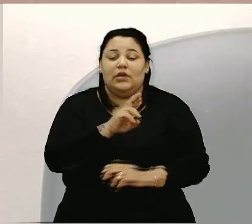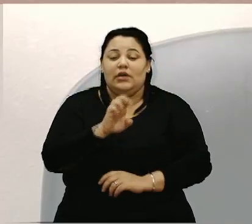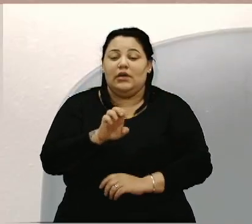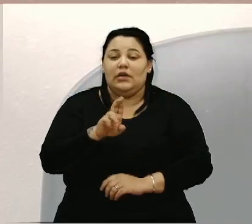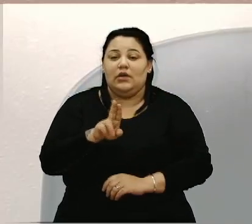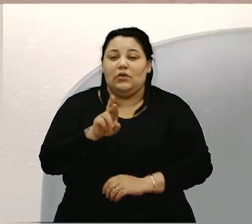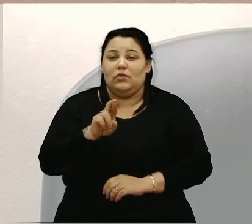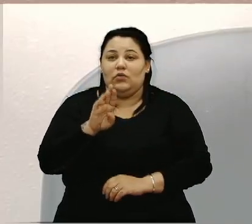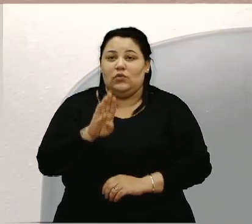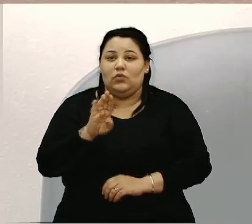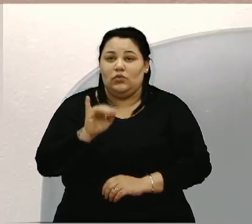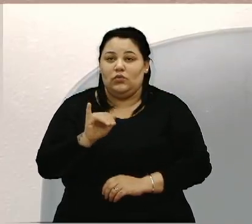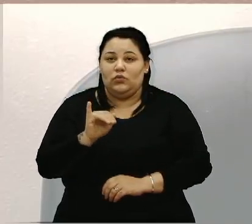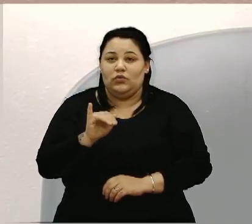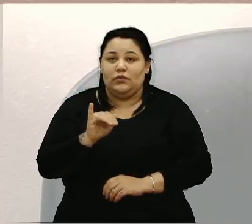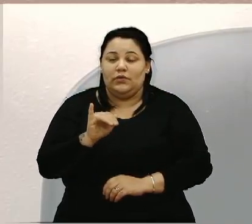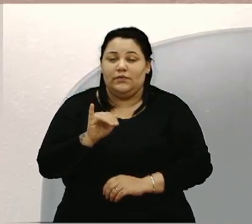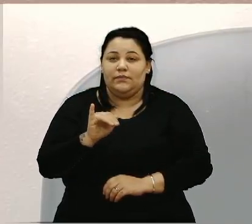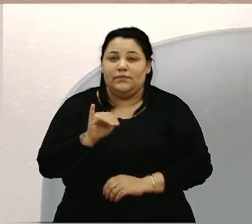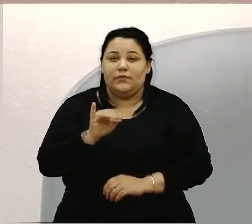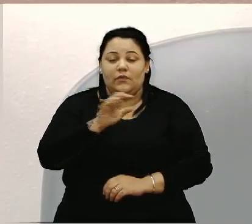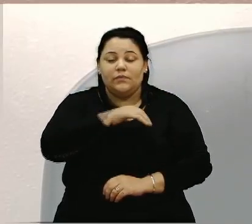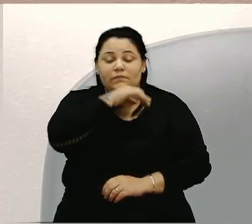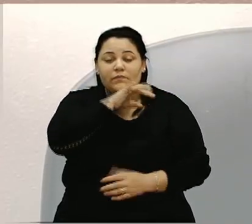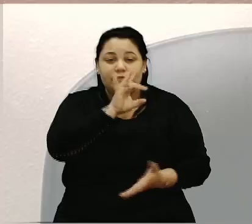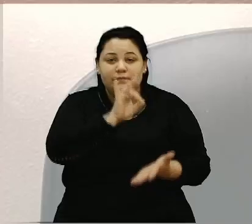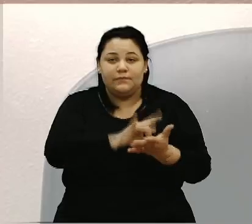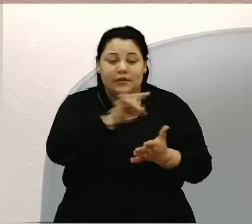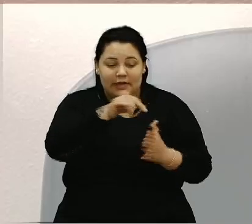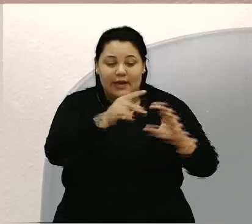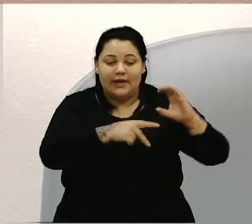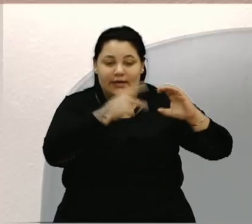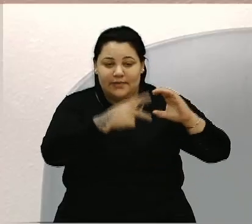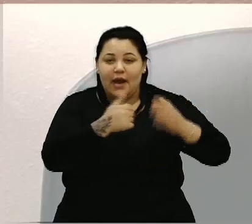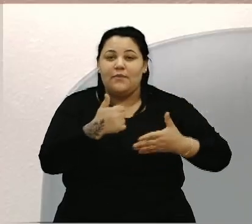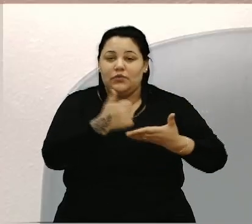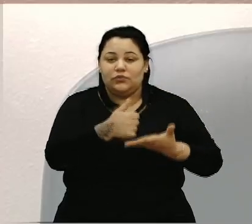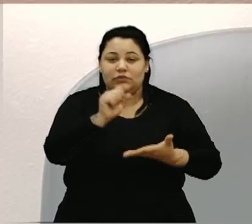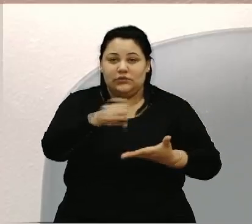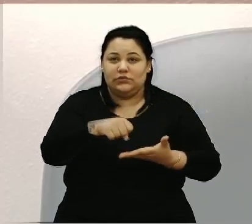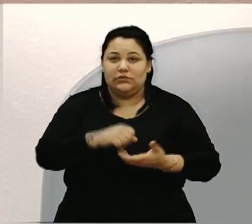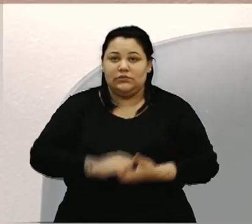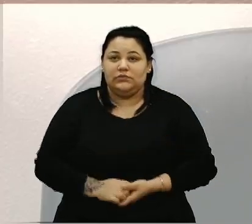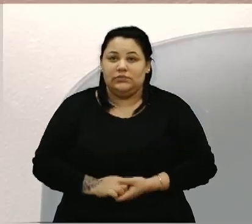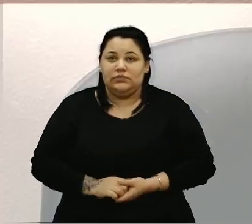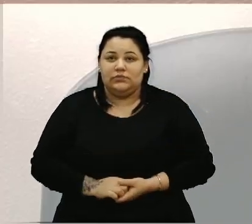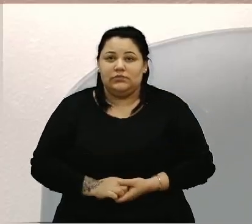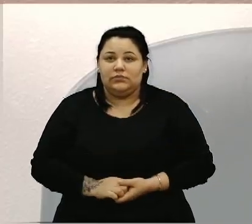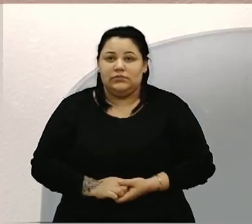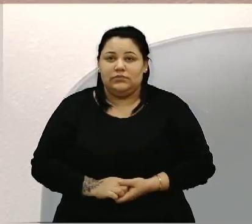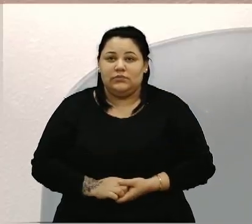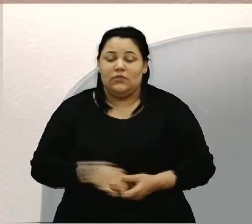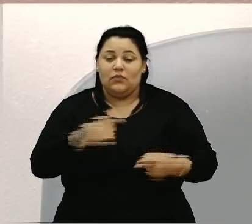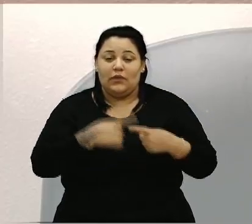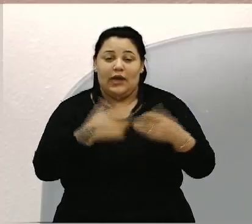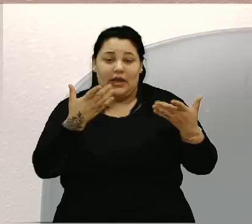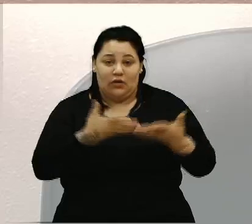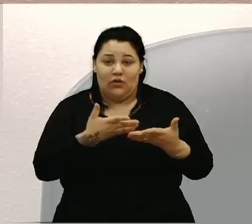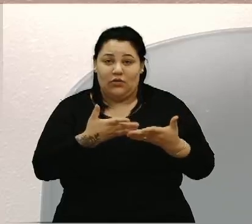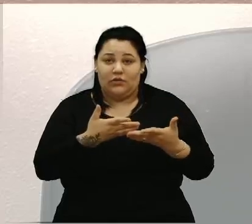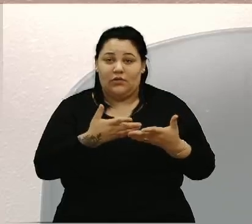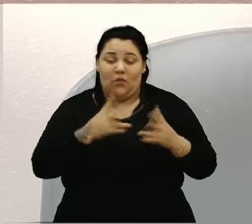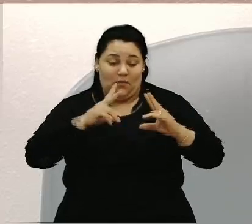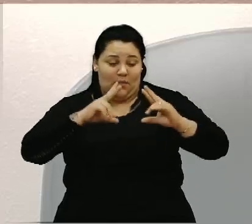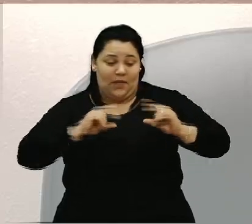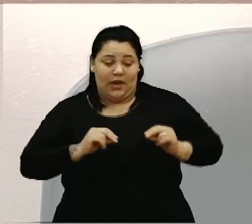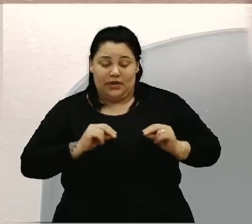foi parceira. Tá? Parece que hoje os créditos viram para o outro lado. E já